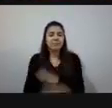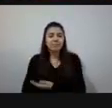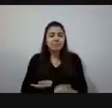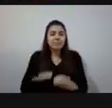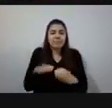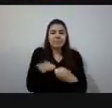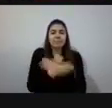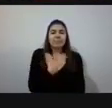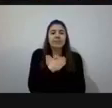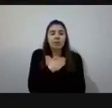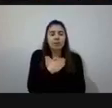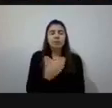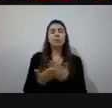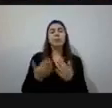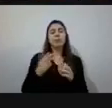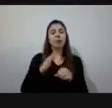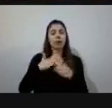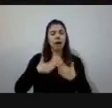e adolescentes.